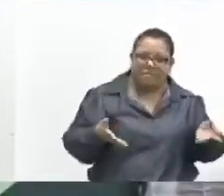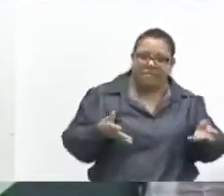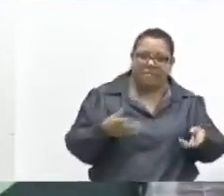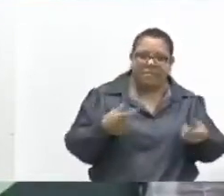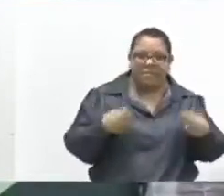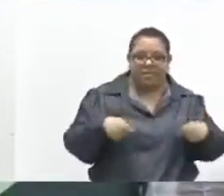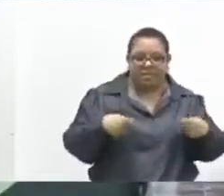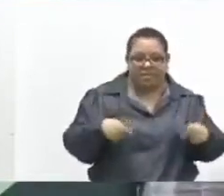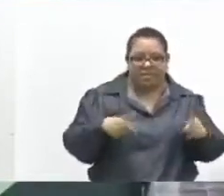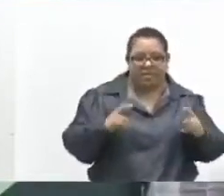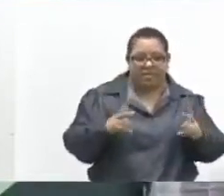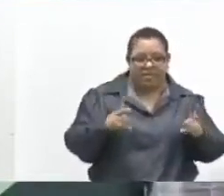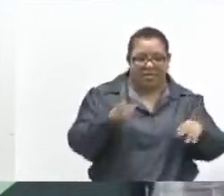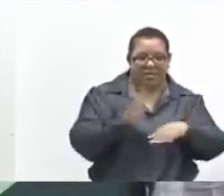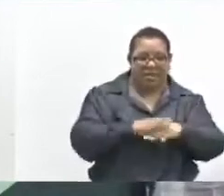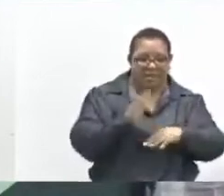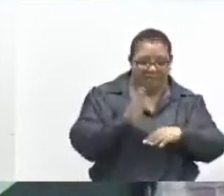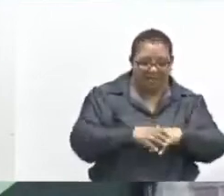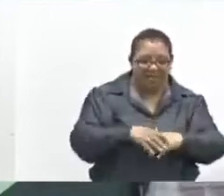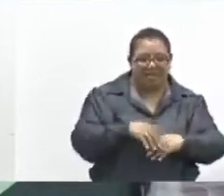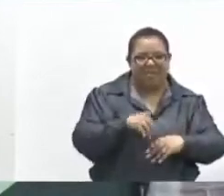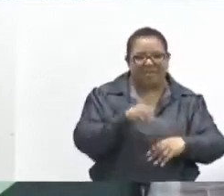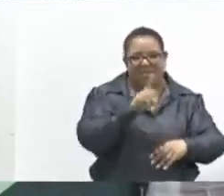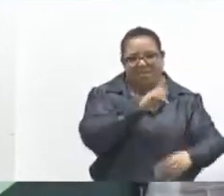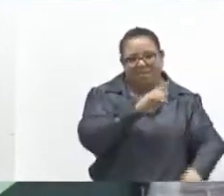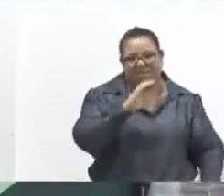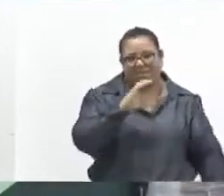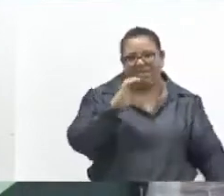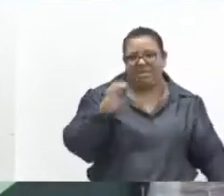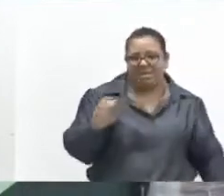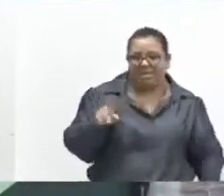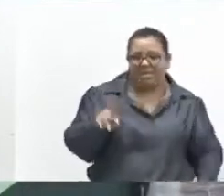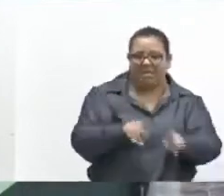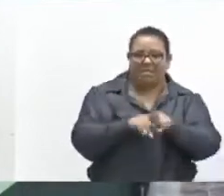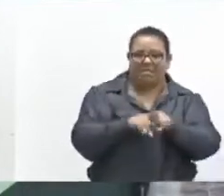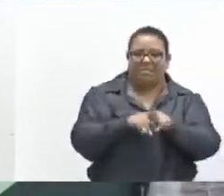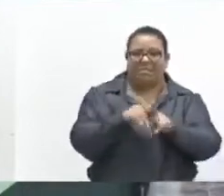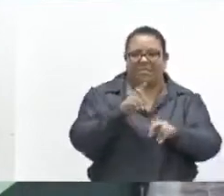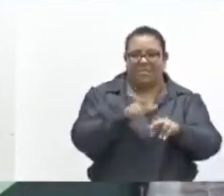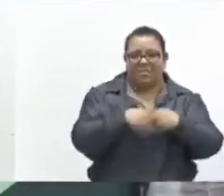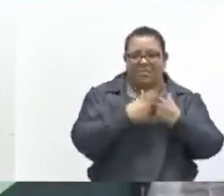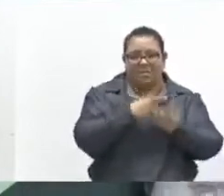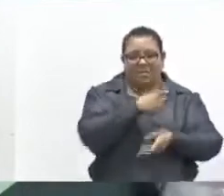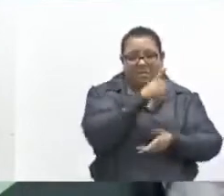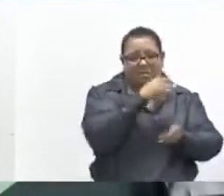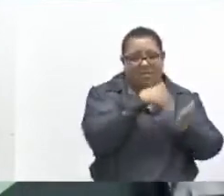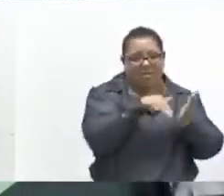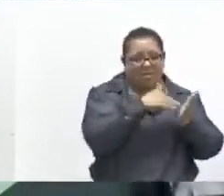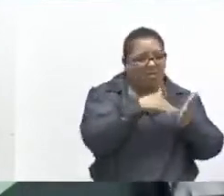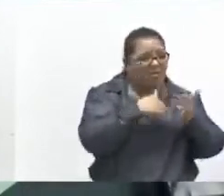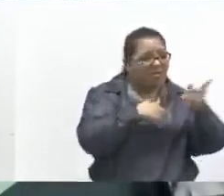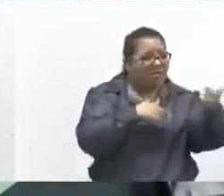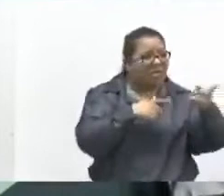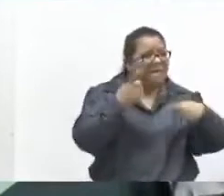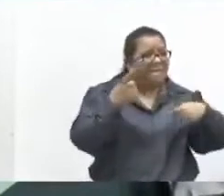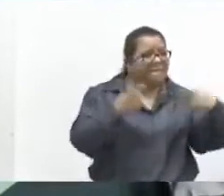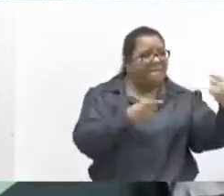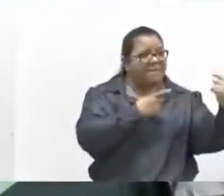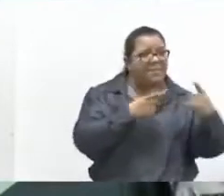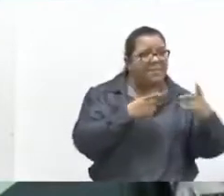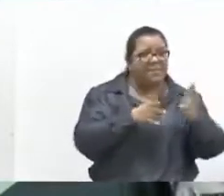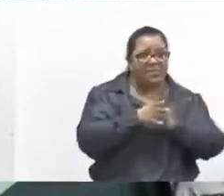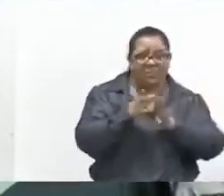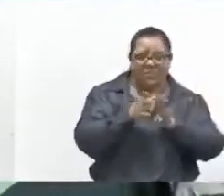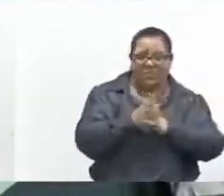enfrentar cada vez mais os DCEs, os centros acadêmicos e os grêmios, como também a SEDUC trouxe com a política de grêmios, que inclusive saiu lá do Conselho Estadual